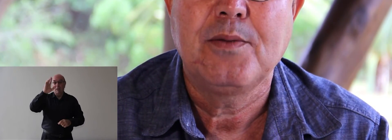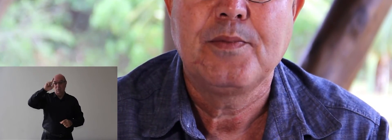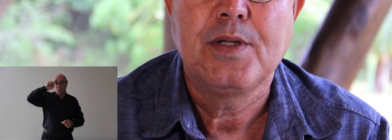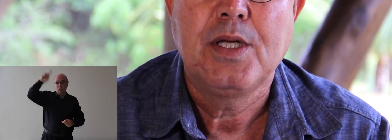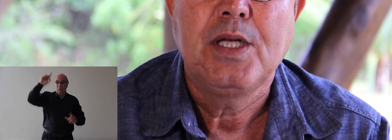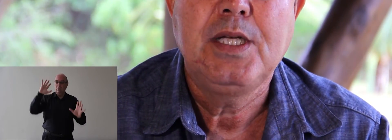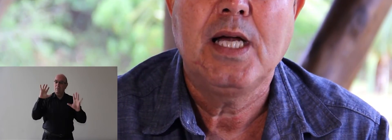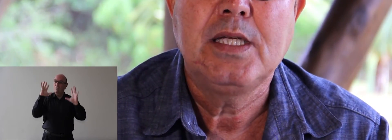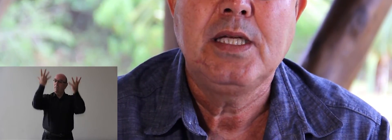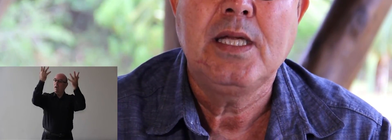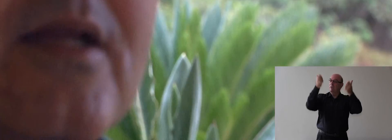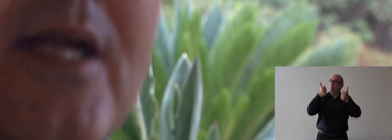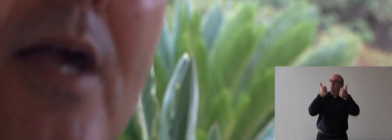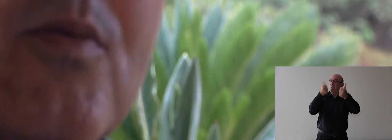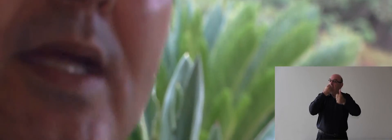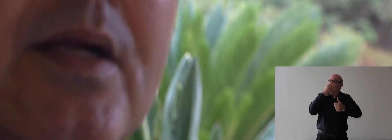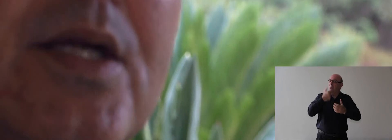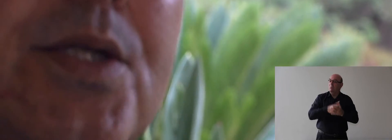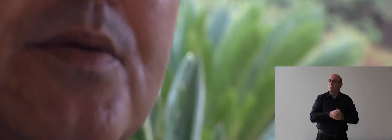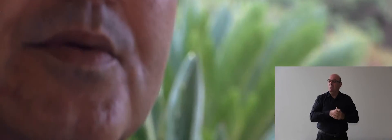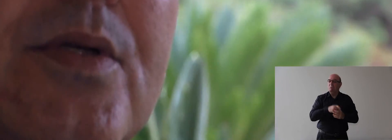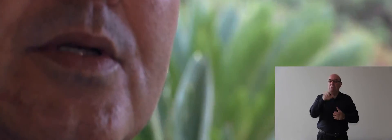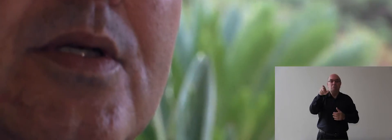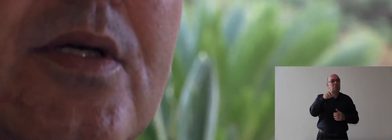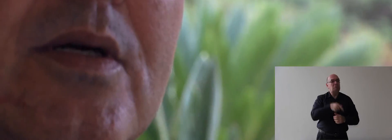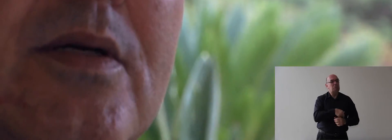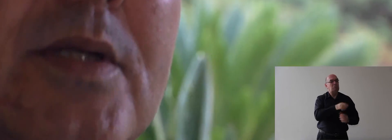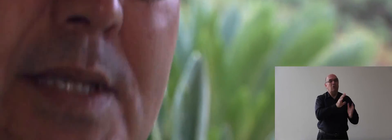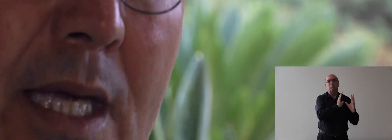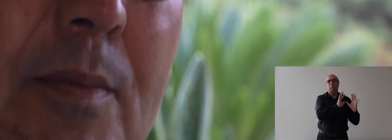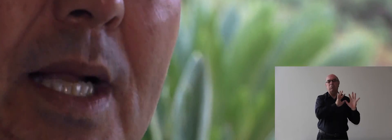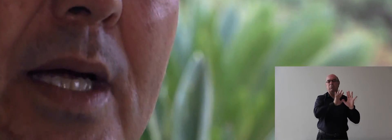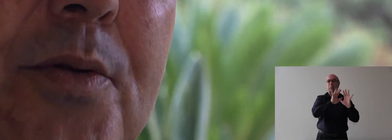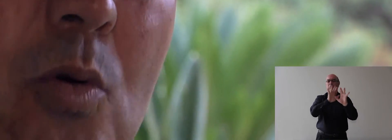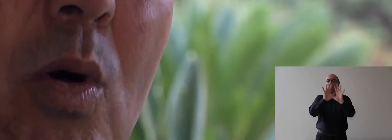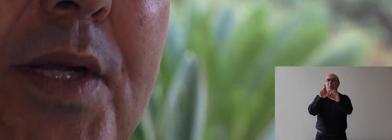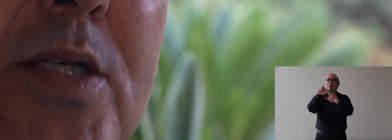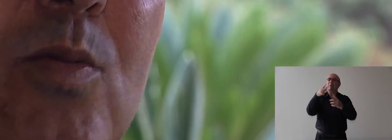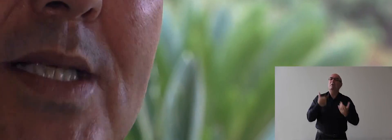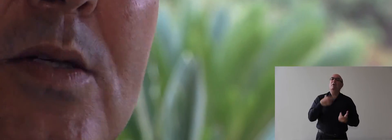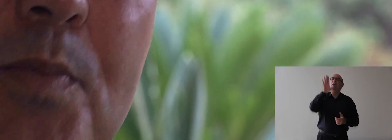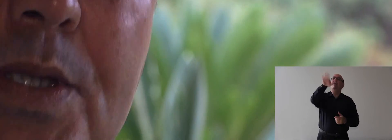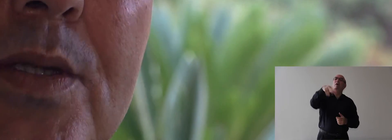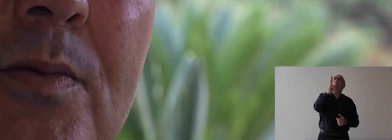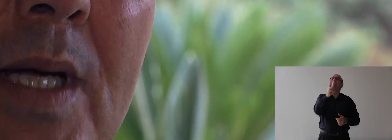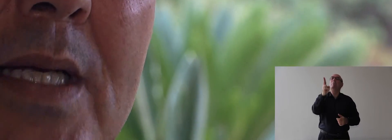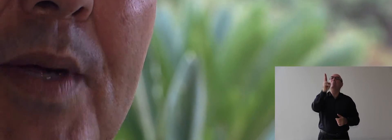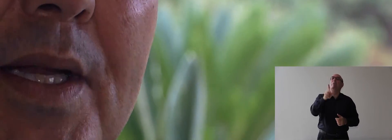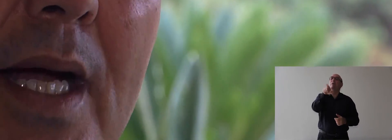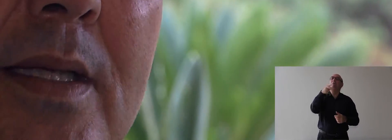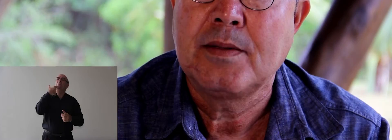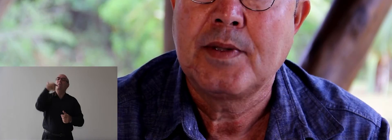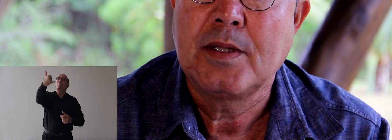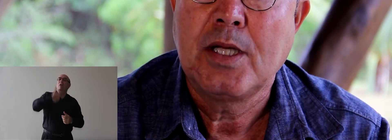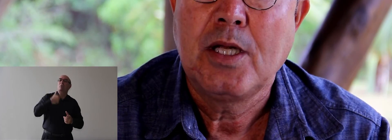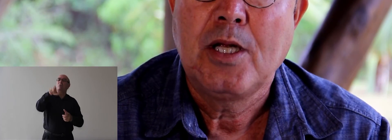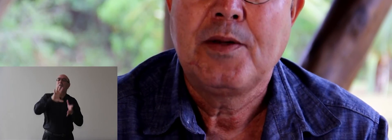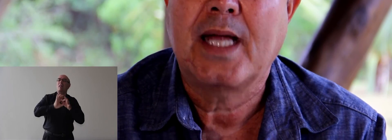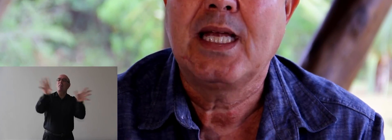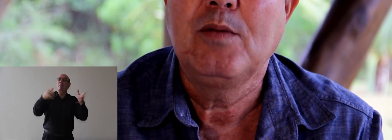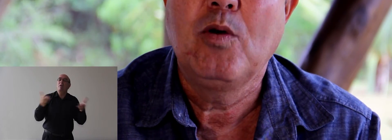preparados E aí Entraram na igreja Se rebelando Contra a situação Pedindo a liberdade